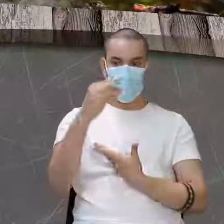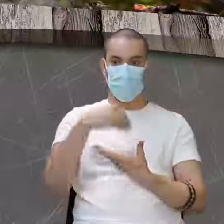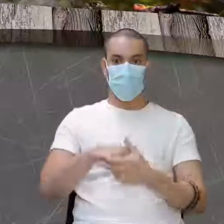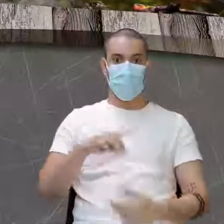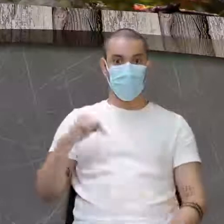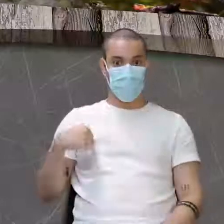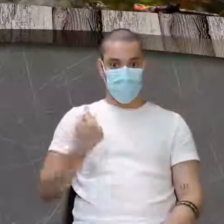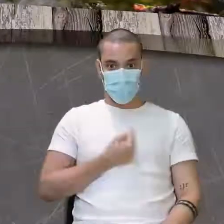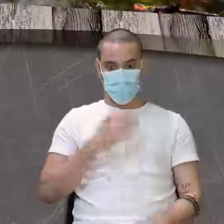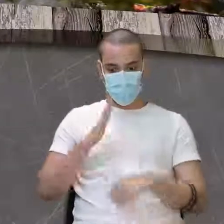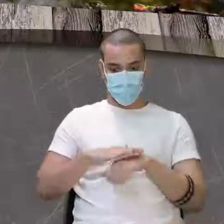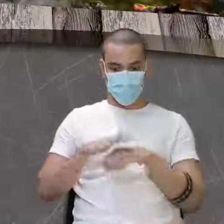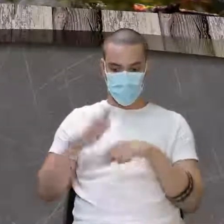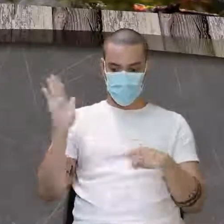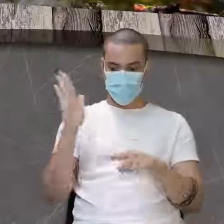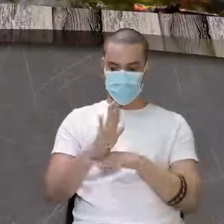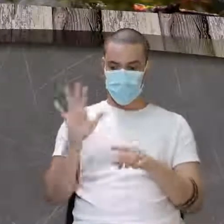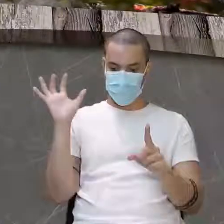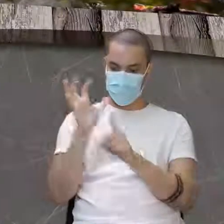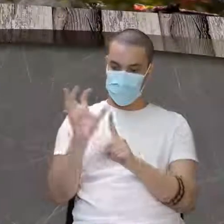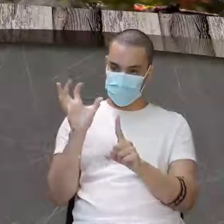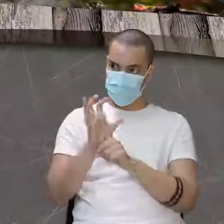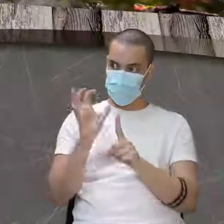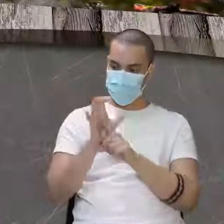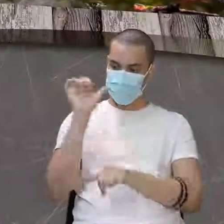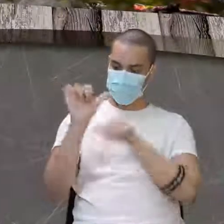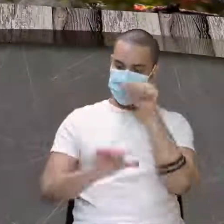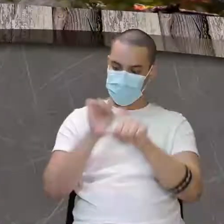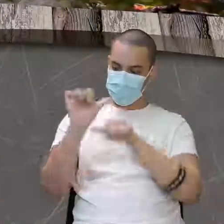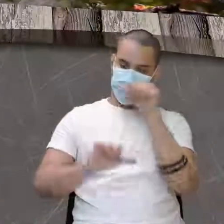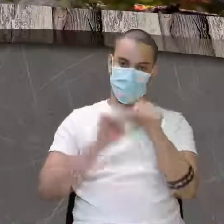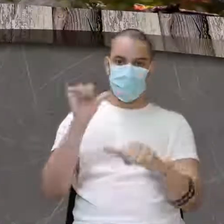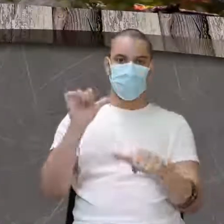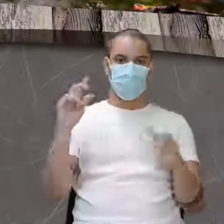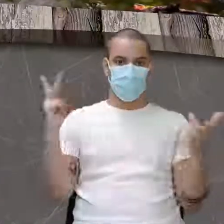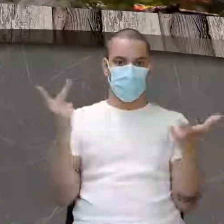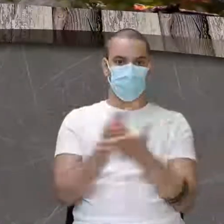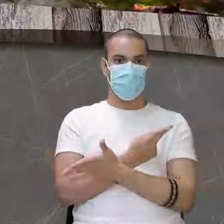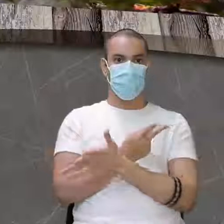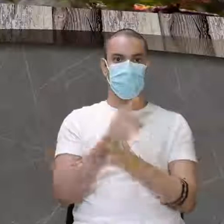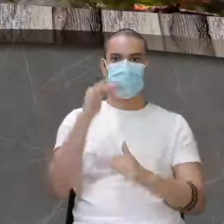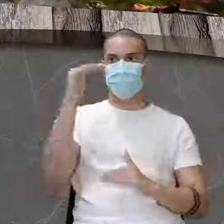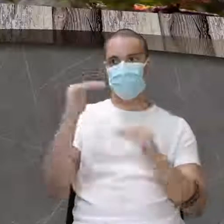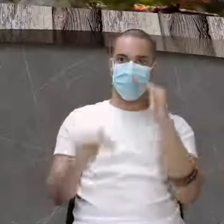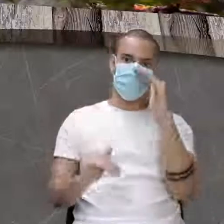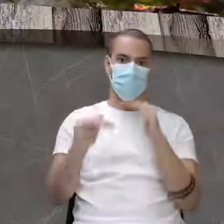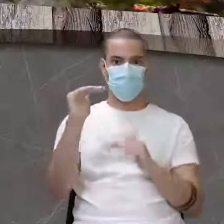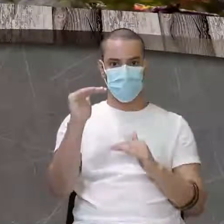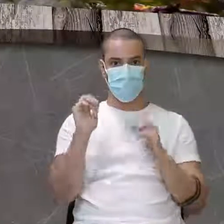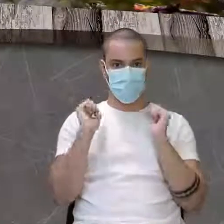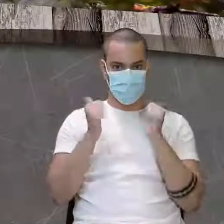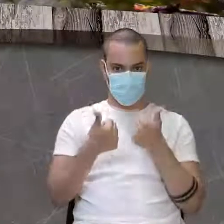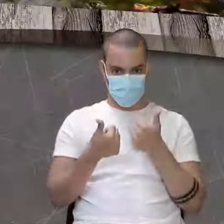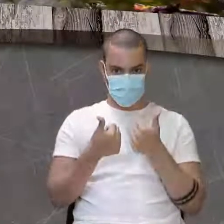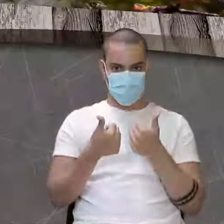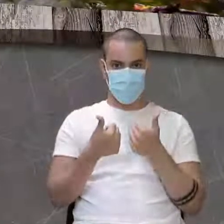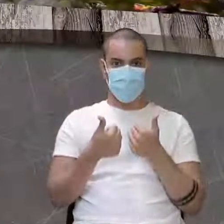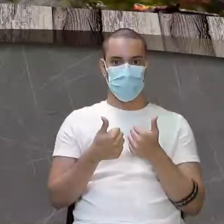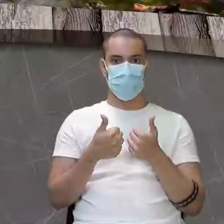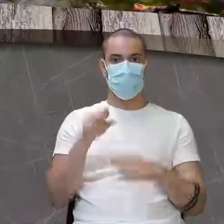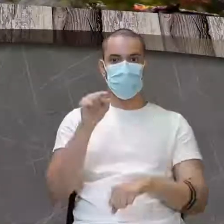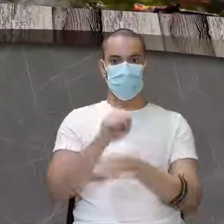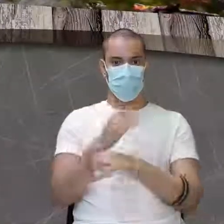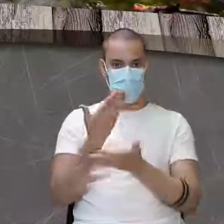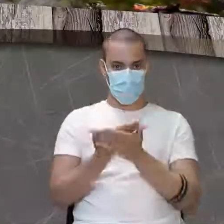que nós mesmos ajudamos e influenciamos para haver esse desequilíbrio. Perfeito,